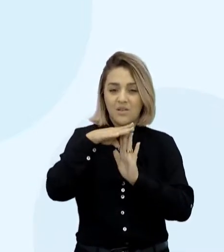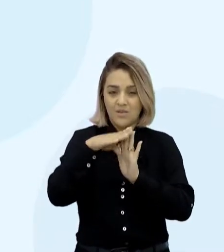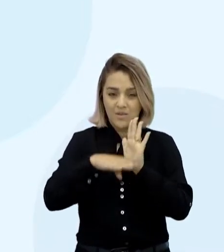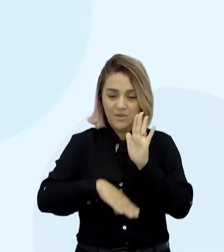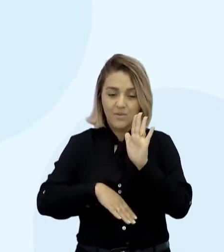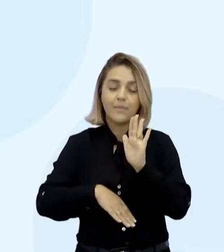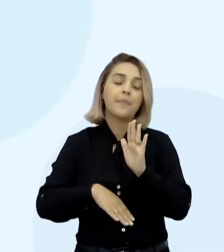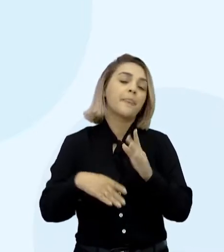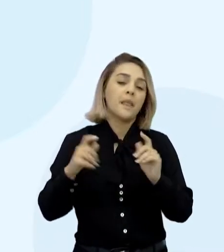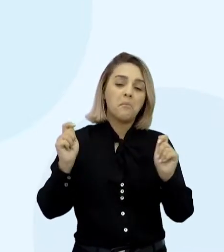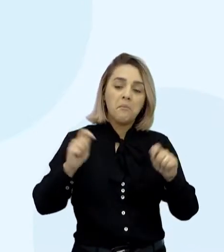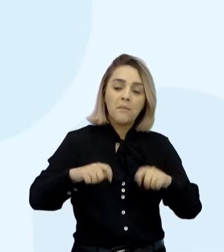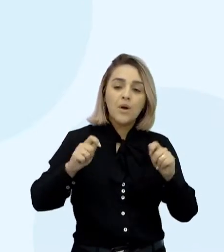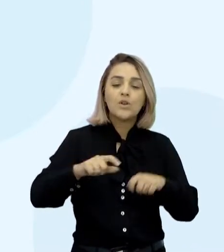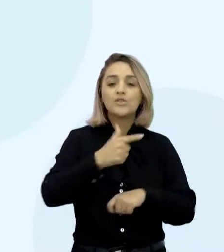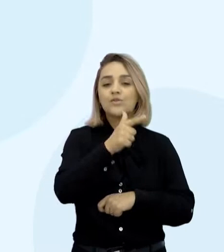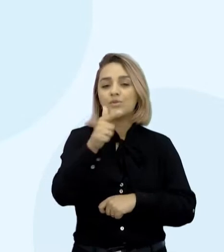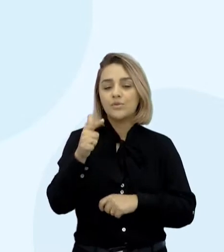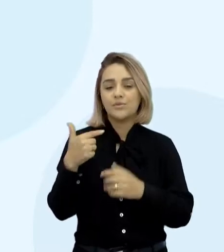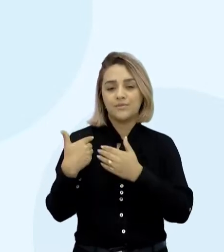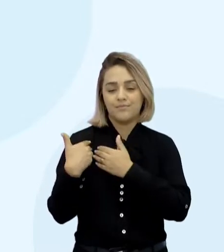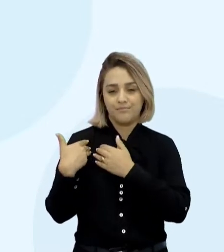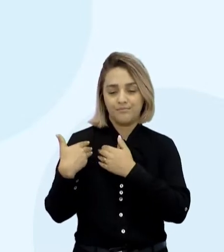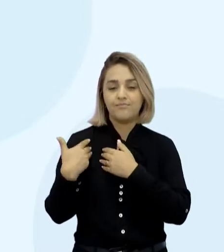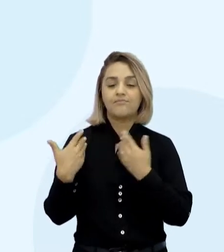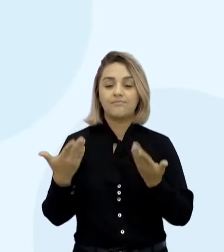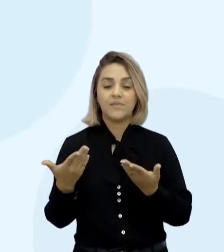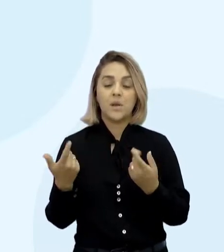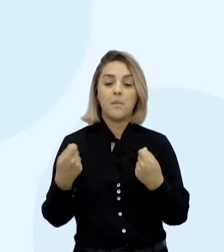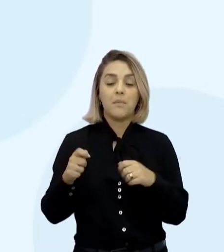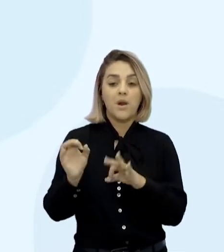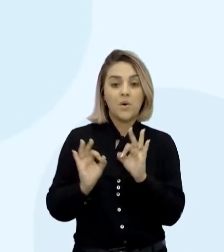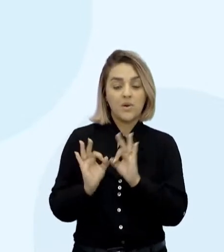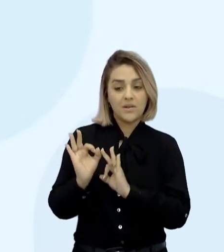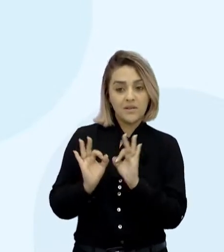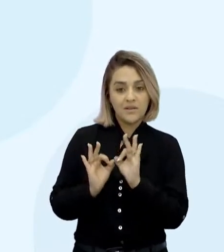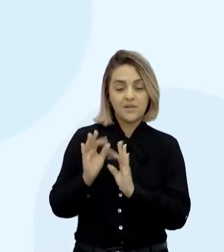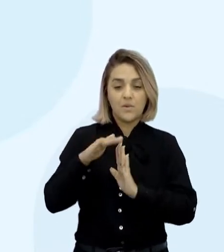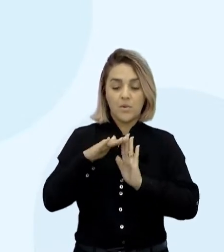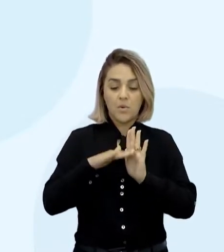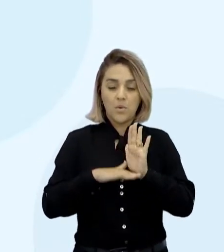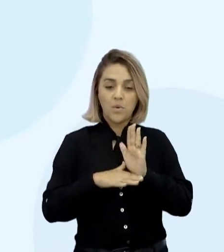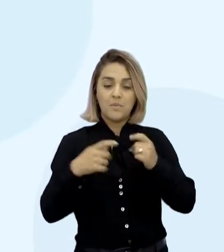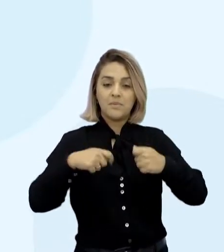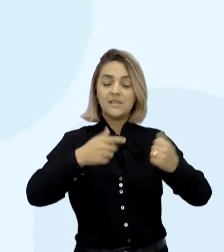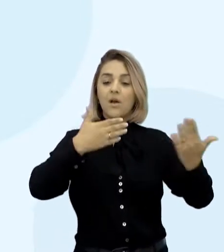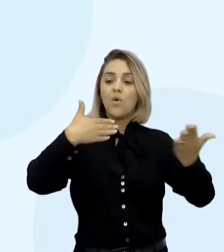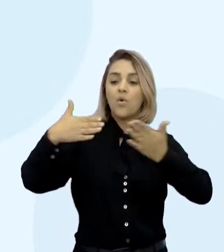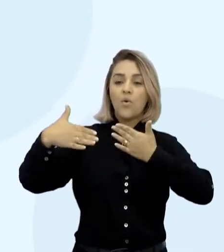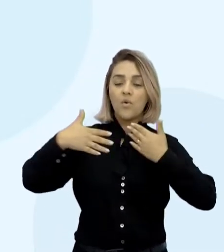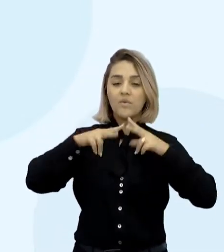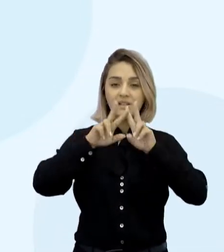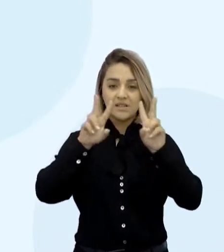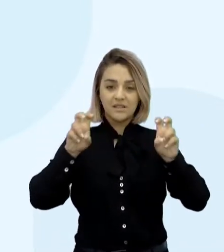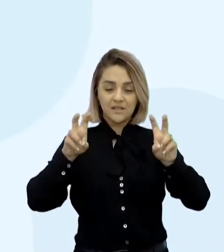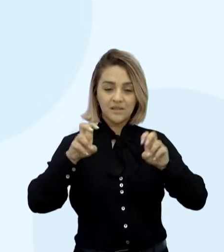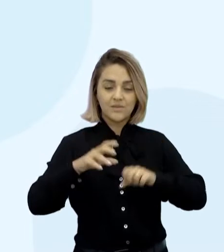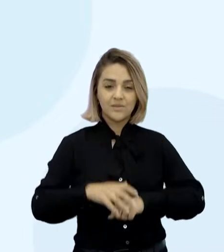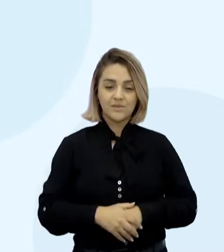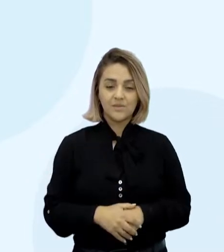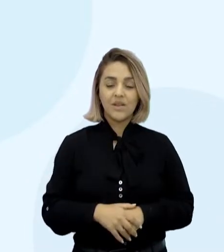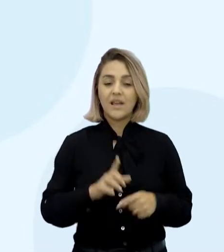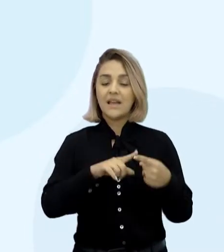ter outras funções aí, tá bom? Para a elaboração do roteiro, dialoguem sobre quem